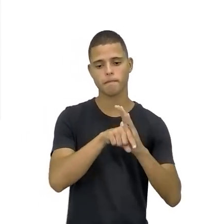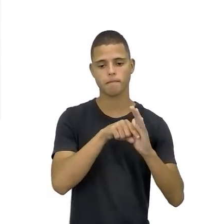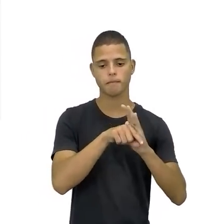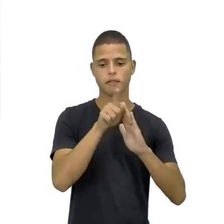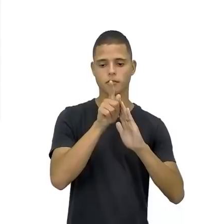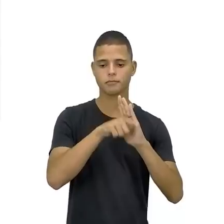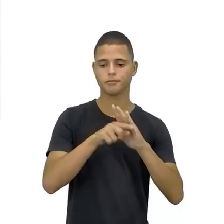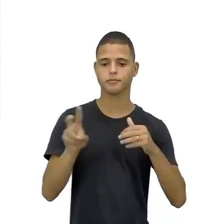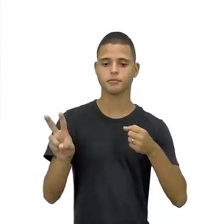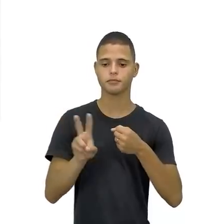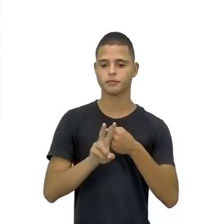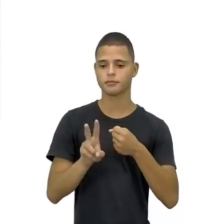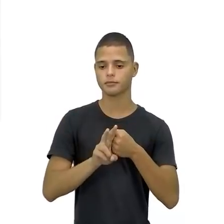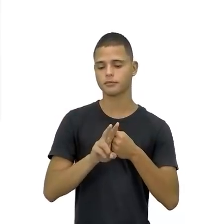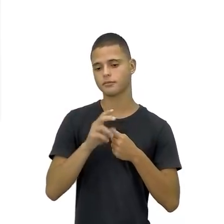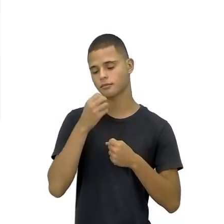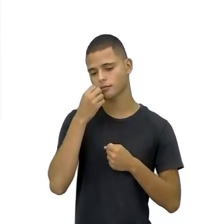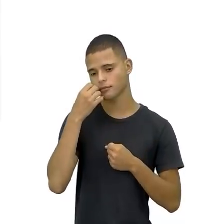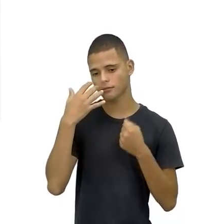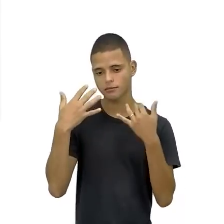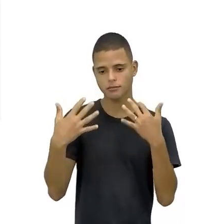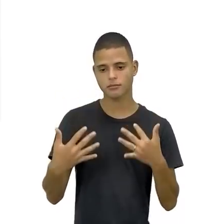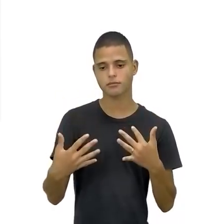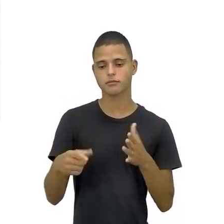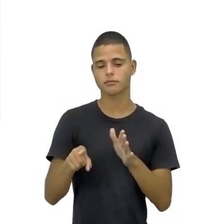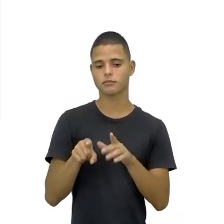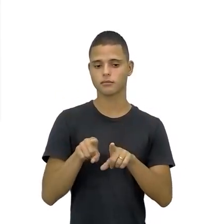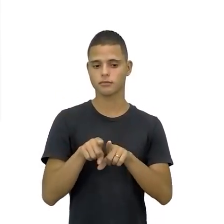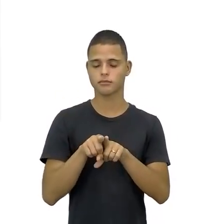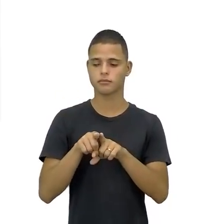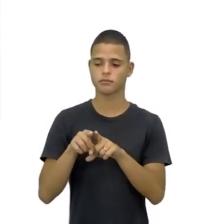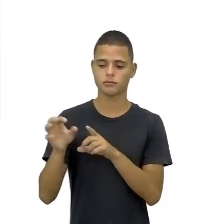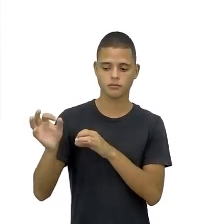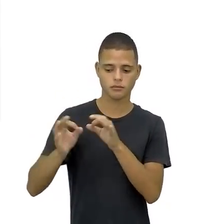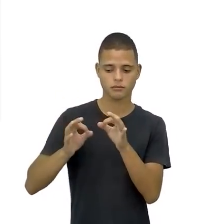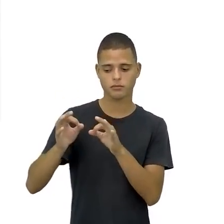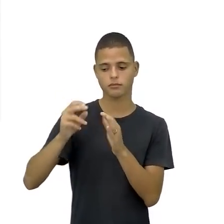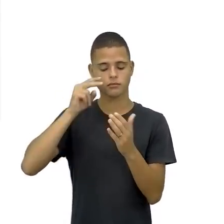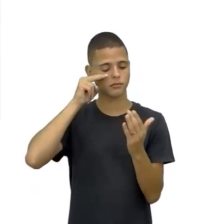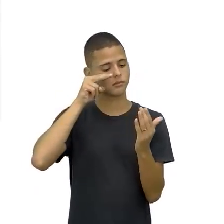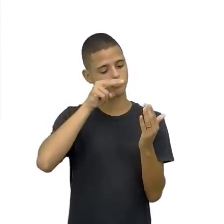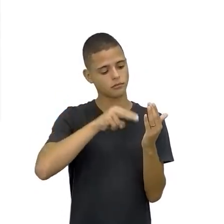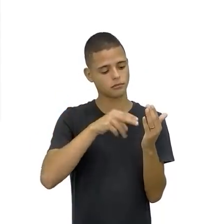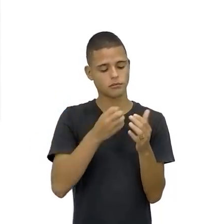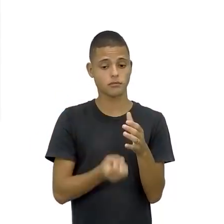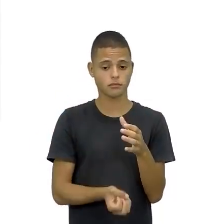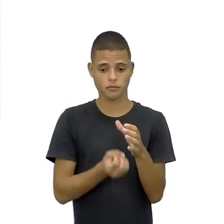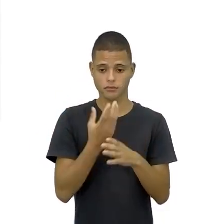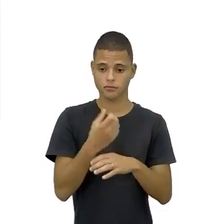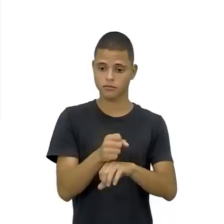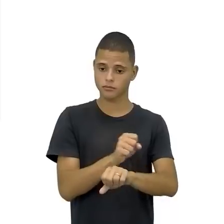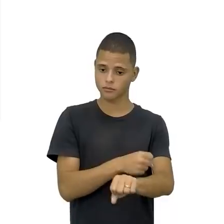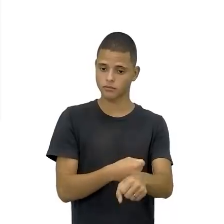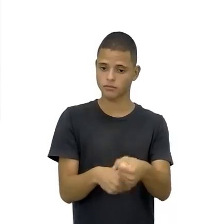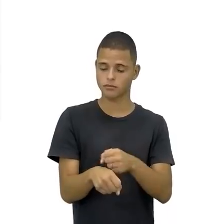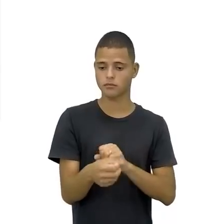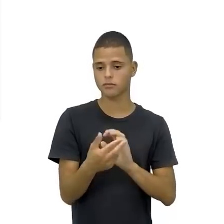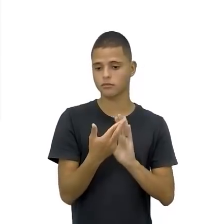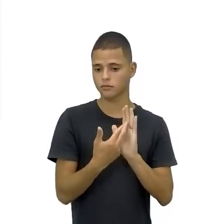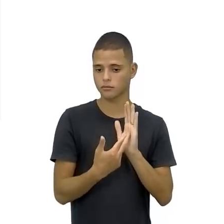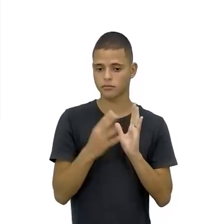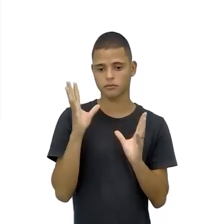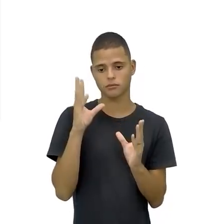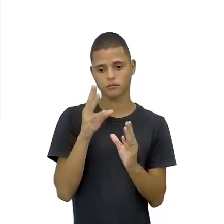pesquisa de gêneros verbais e não verbais, a realização de leituras e análise, a produção da escrita à mão na massa, resumos, relatórios e